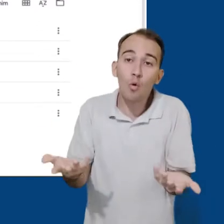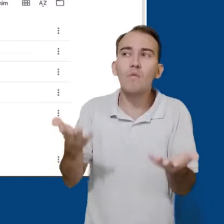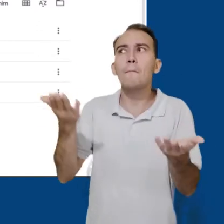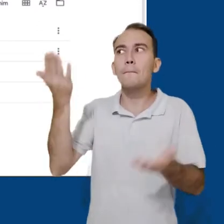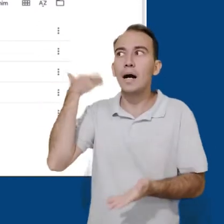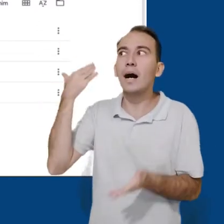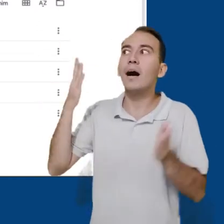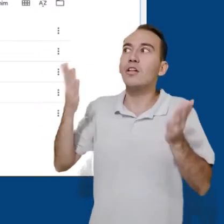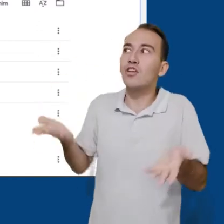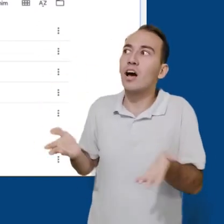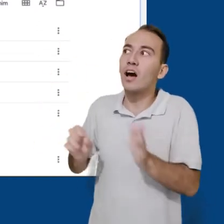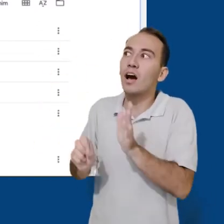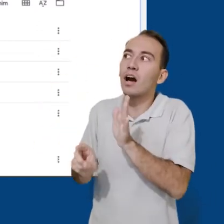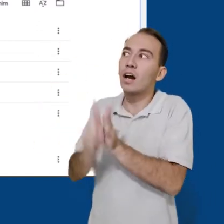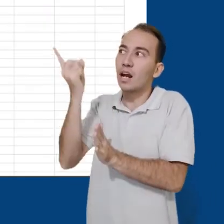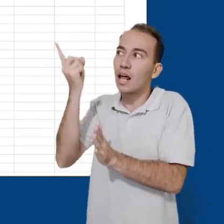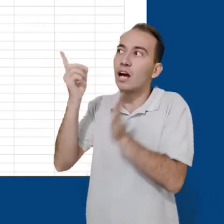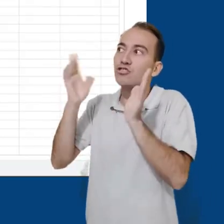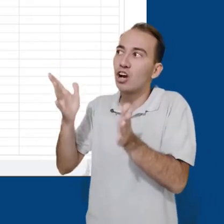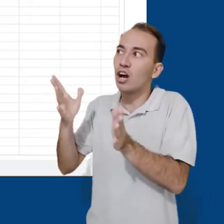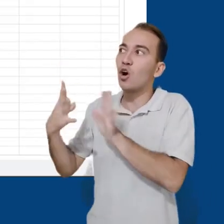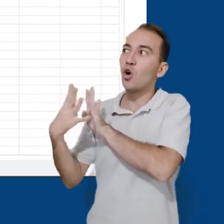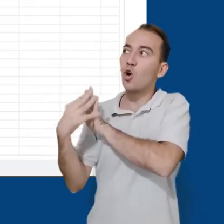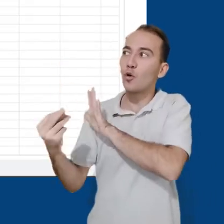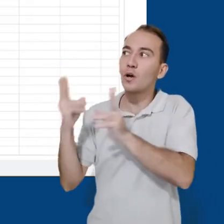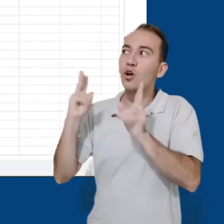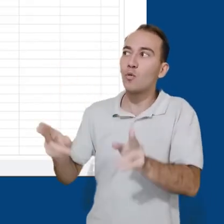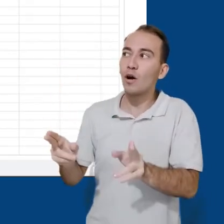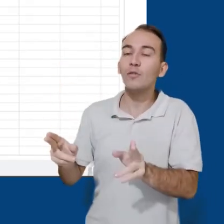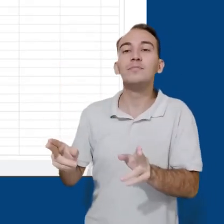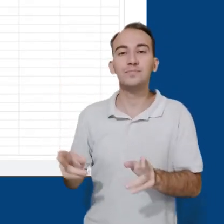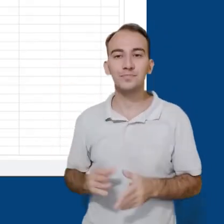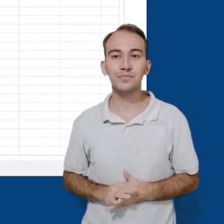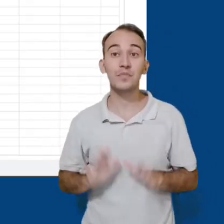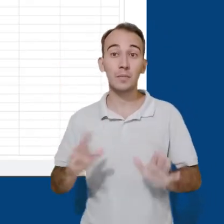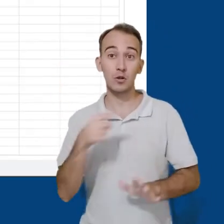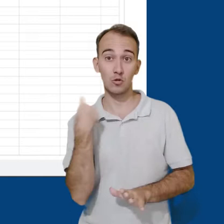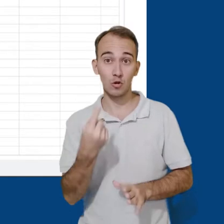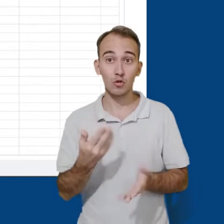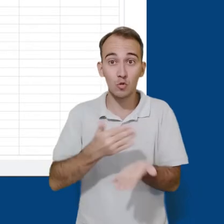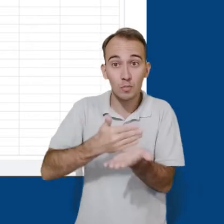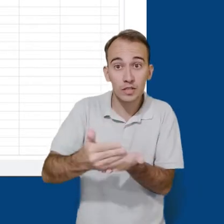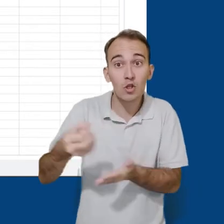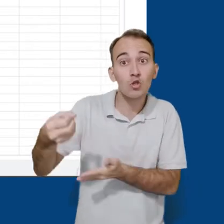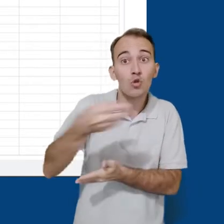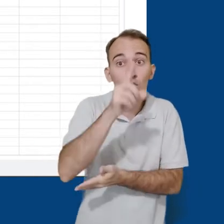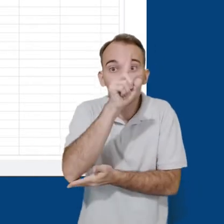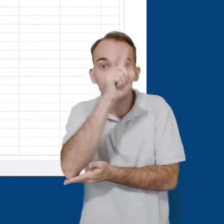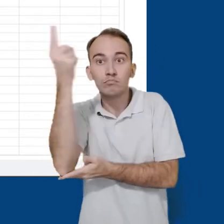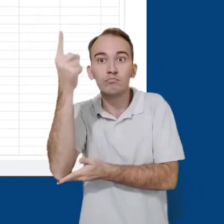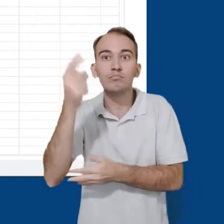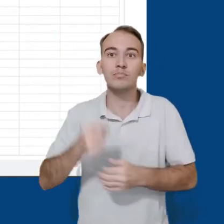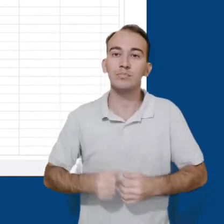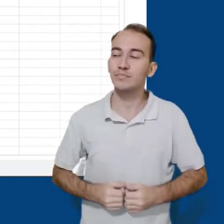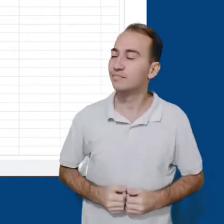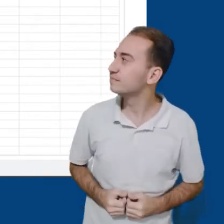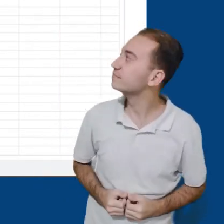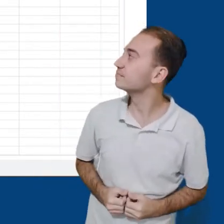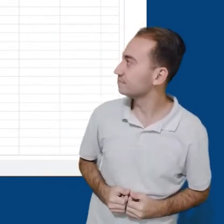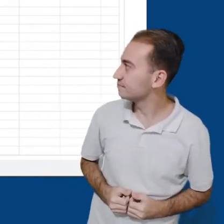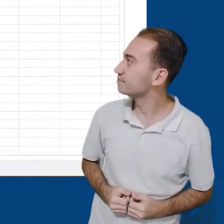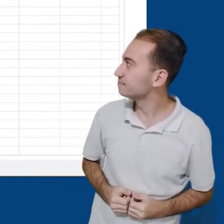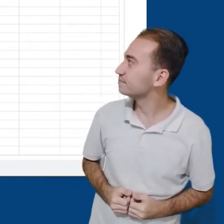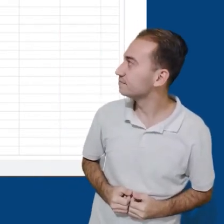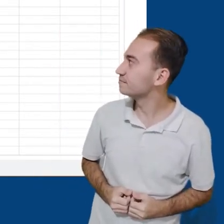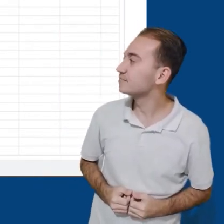arquivo jar criado anteriormente vou criar um arquivo festeja aqui vamos nomear os nossos documentos temos então as tabelas que será onde nós iremos